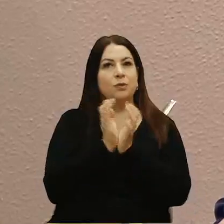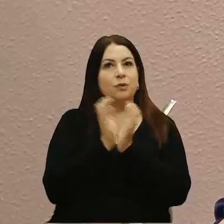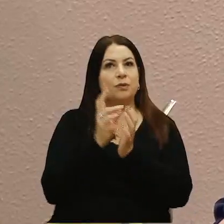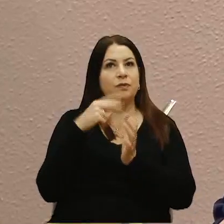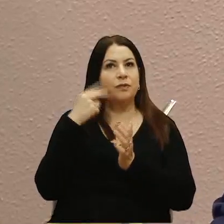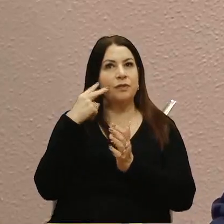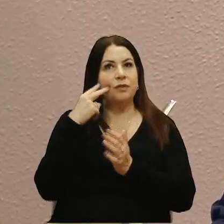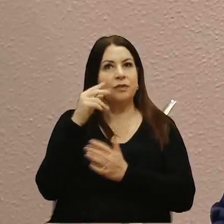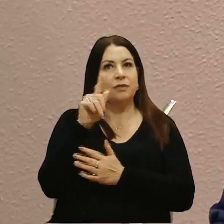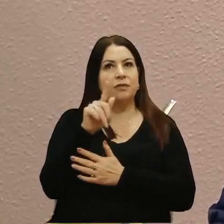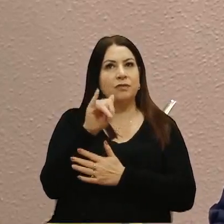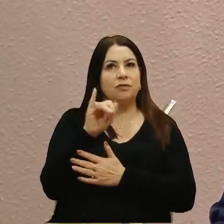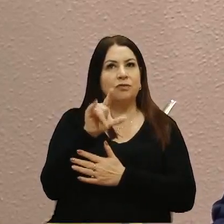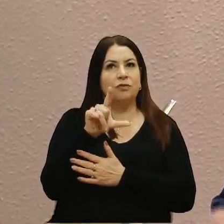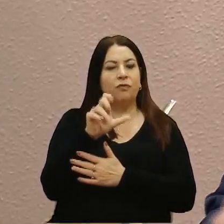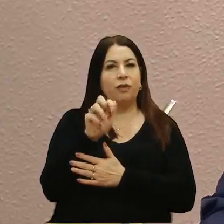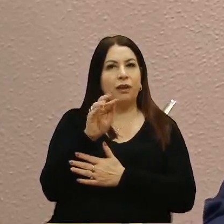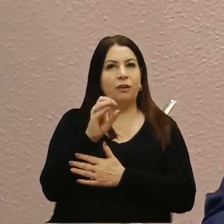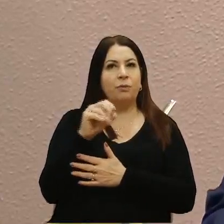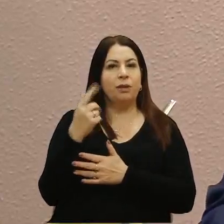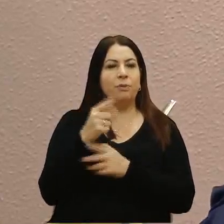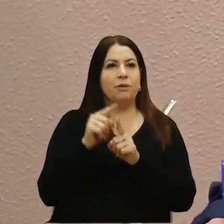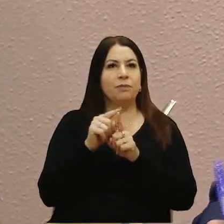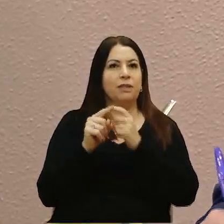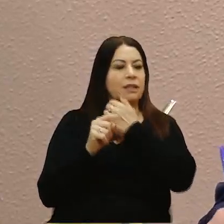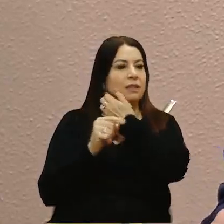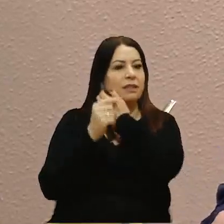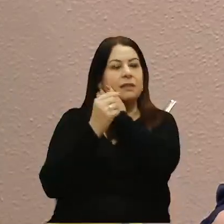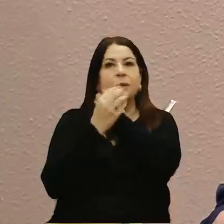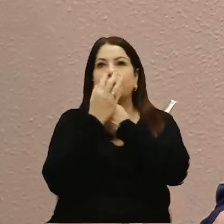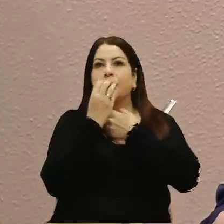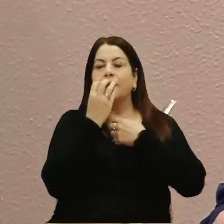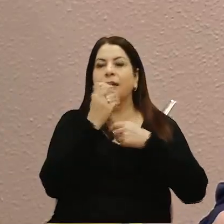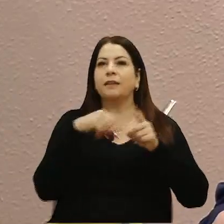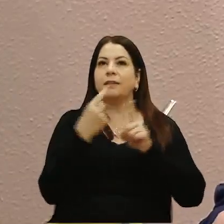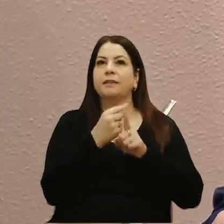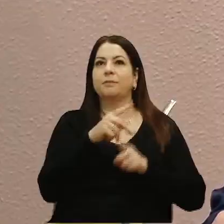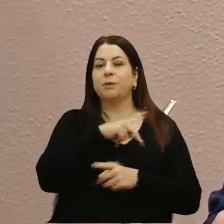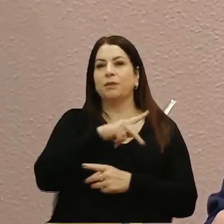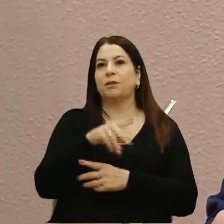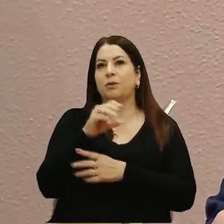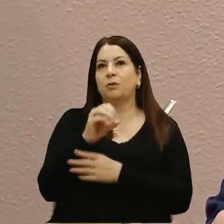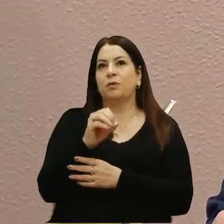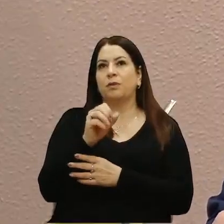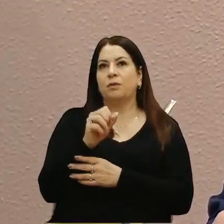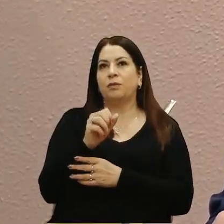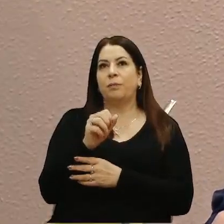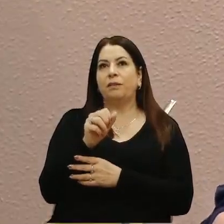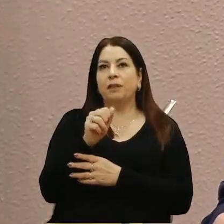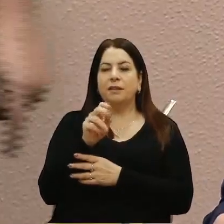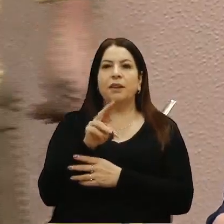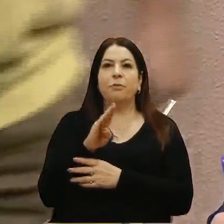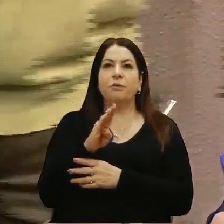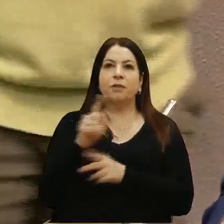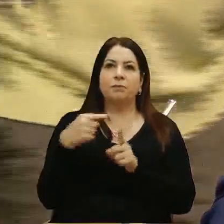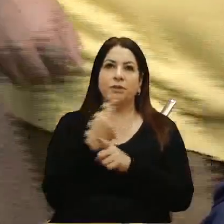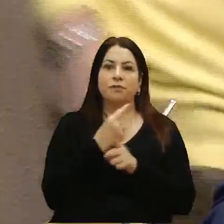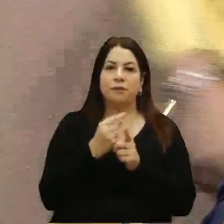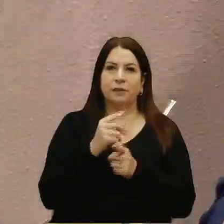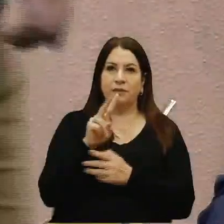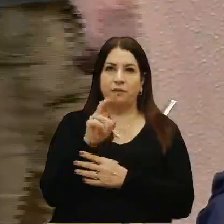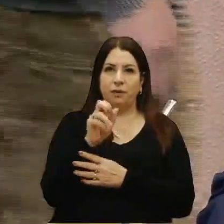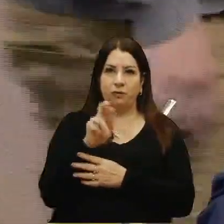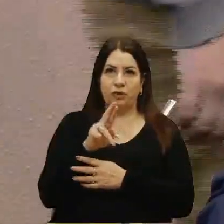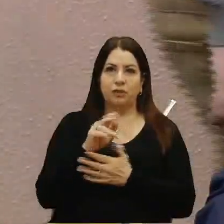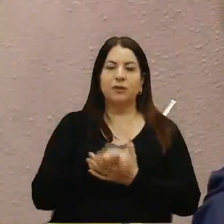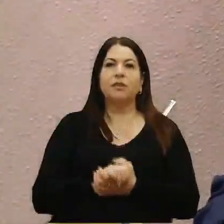vereador Gilfredo de Camilles, bem-vindo. Presidente da UAB, Valdir Walter, sempre